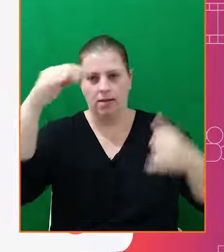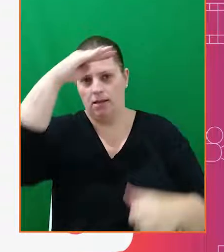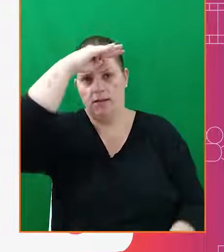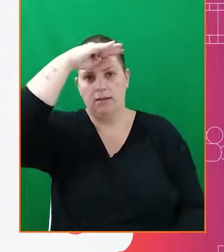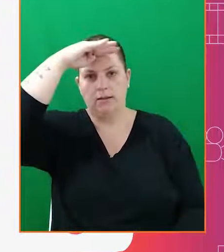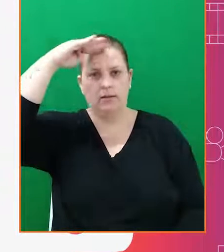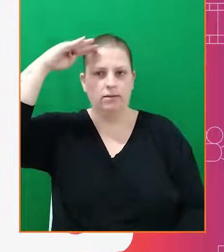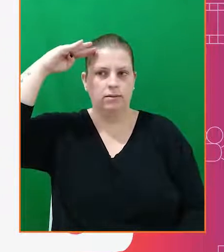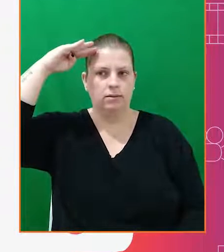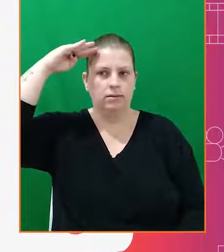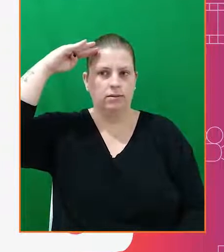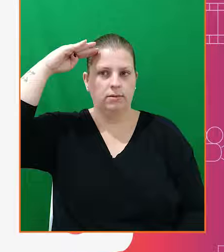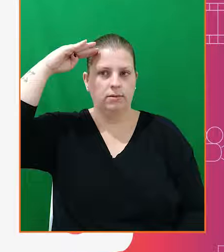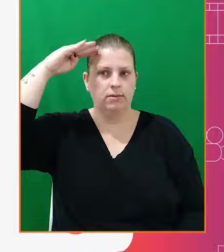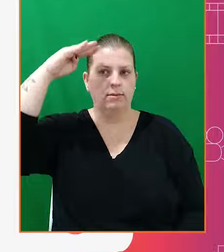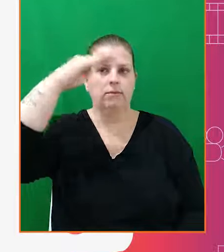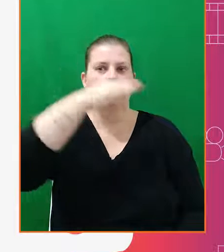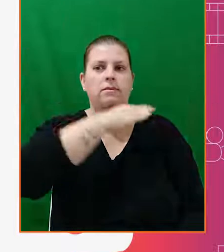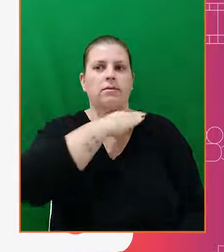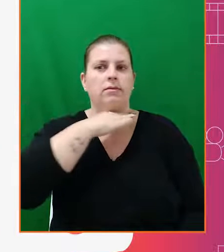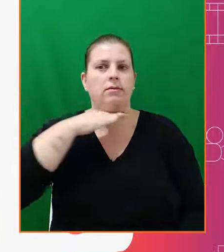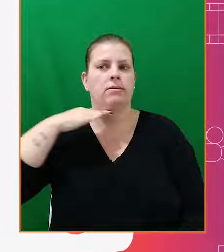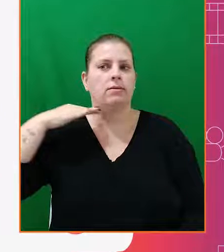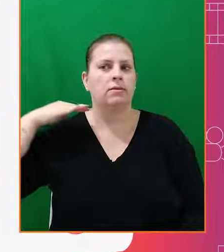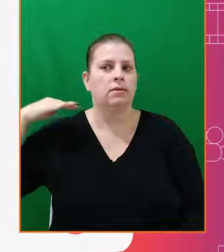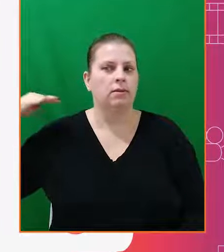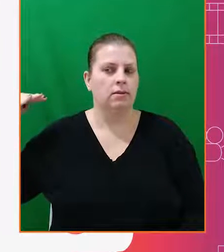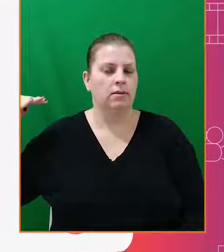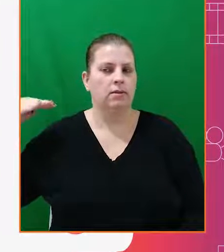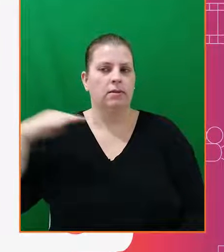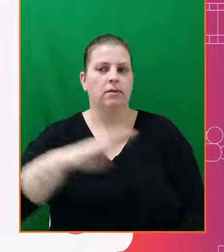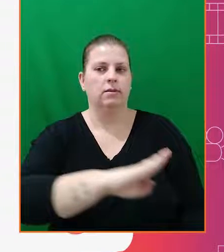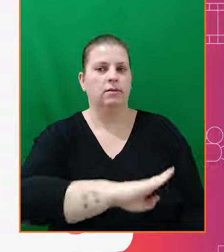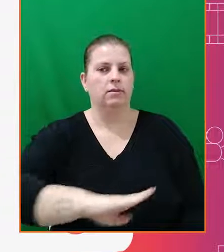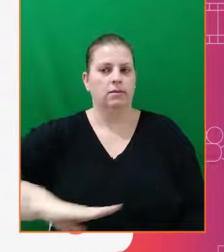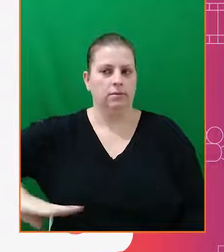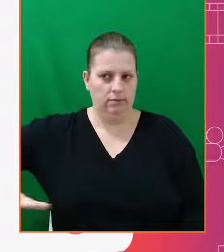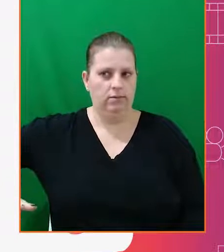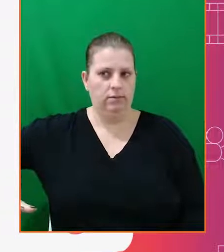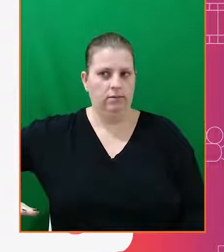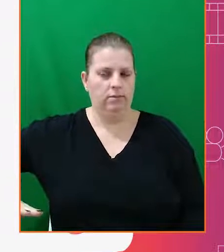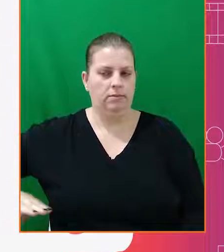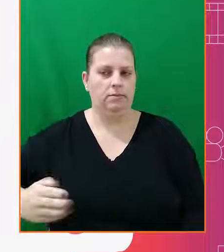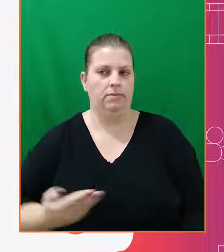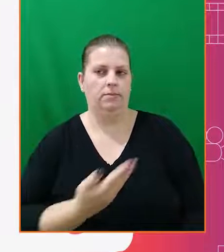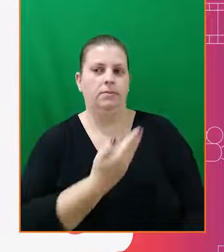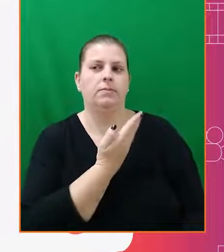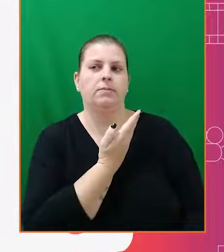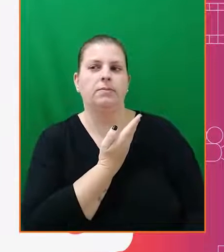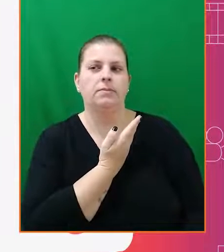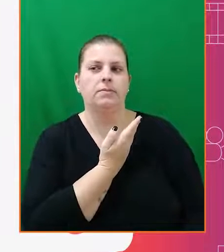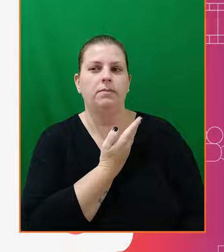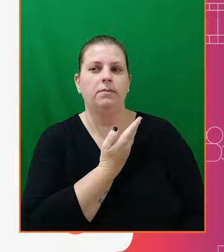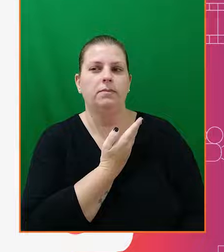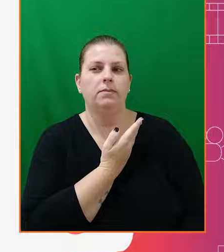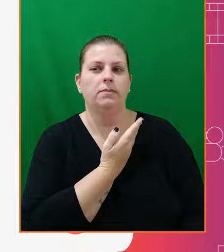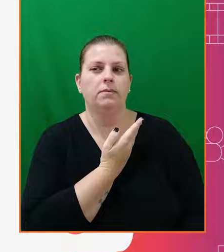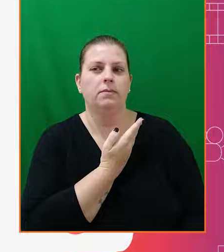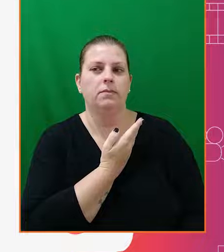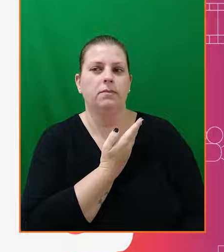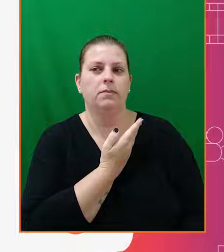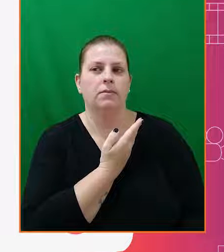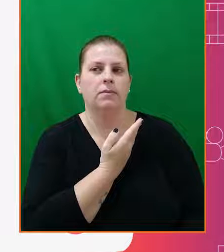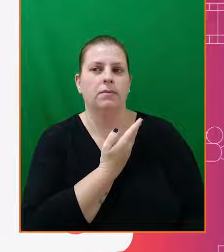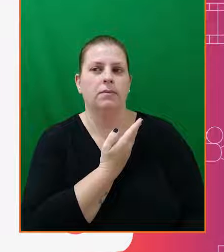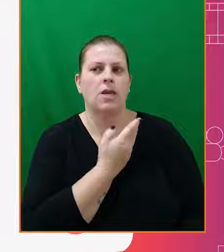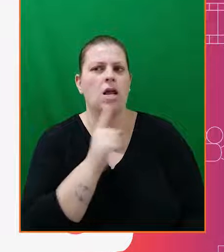desde aqui, de onde eu fiz as formas da referência, até aqui, onde eu vou copiar a minha imagem. Repare que